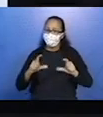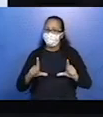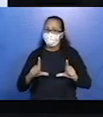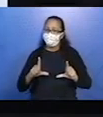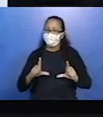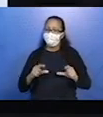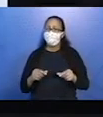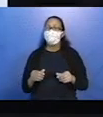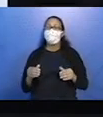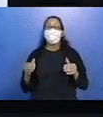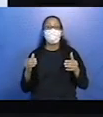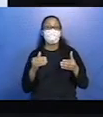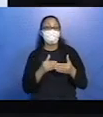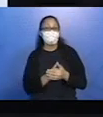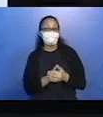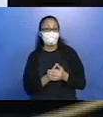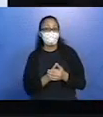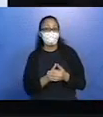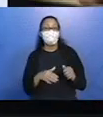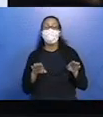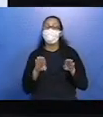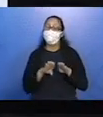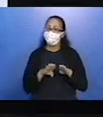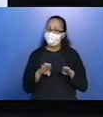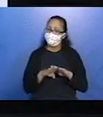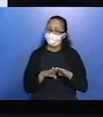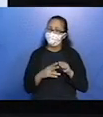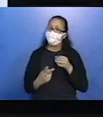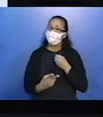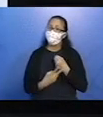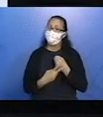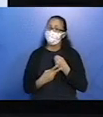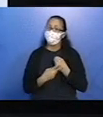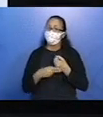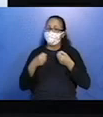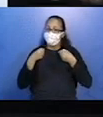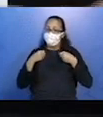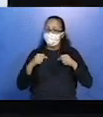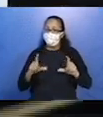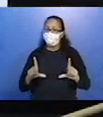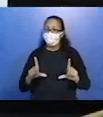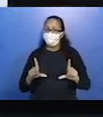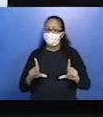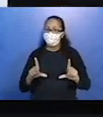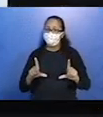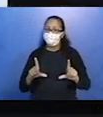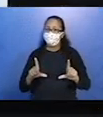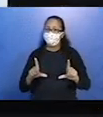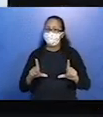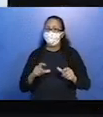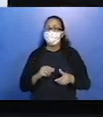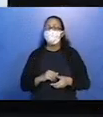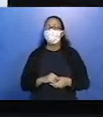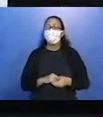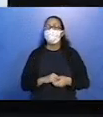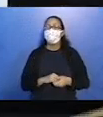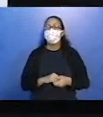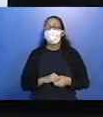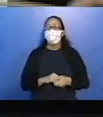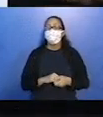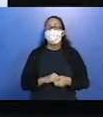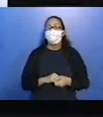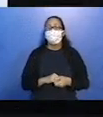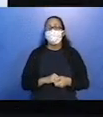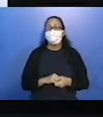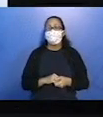Esconder. Também, né? Quando vocês vão brincar de esconde-esconde, vocês têm que sair para se esconder.